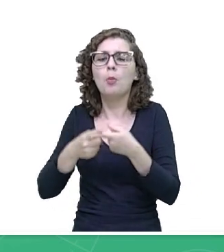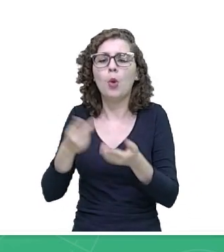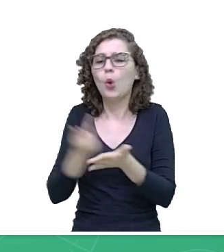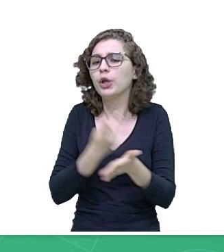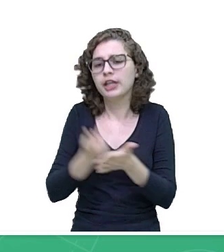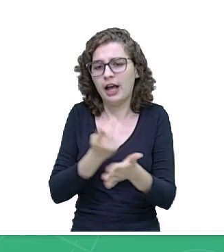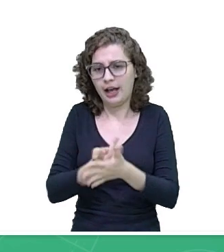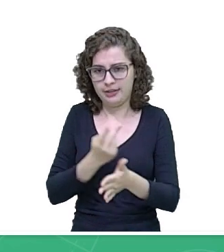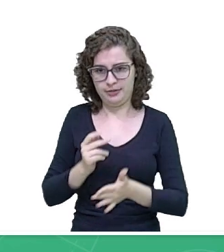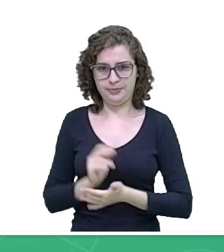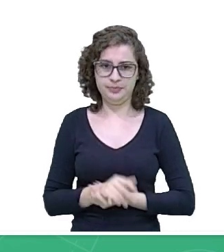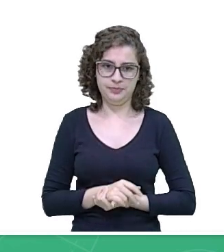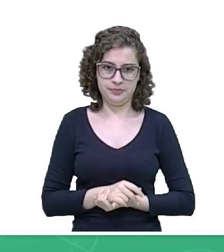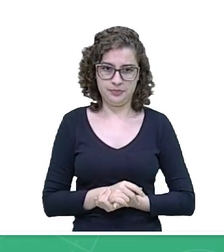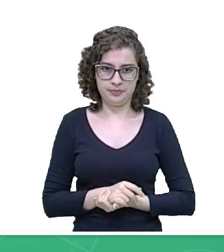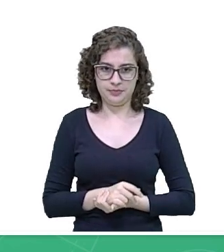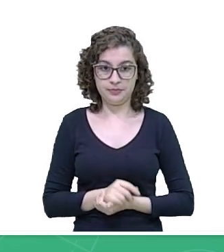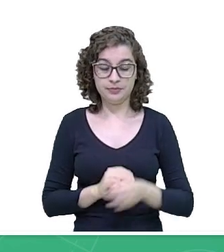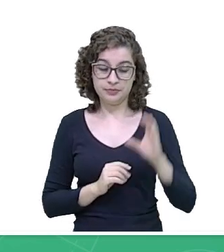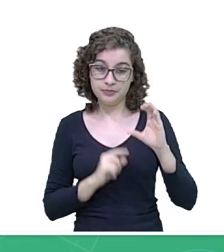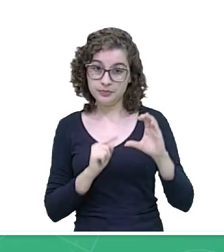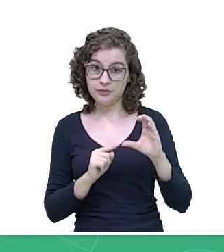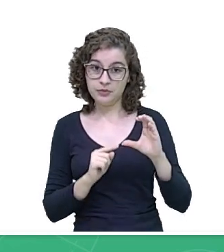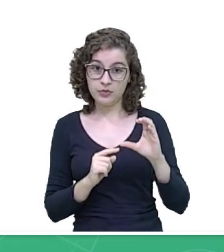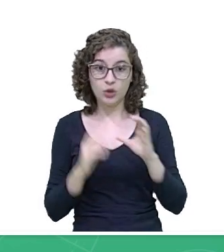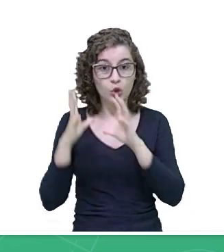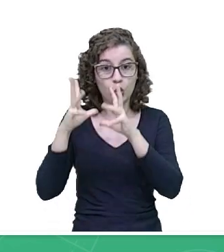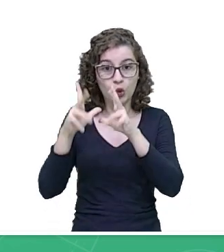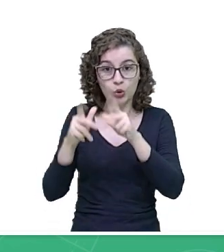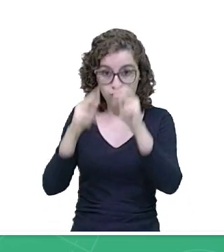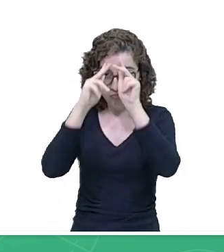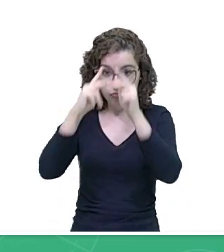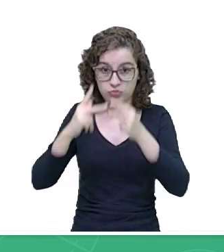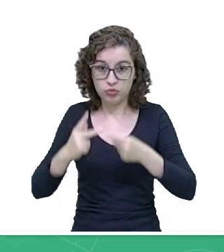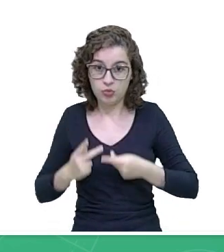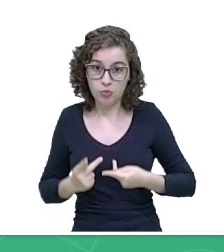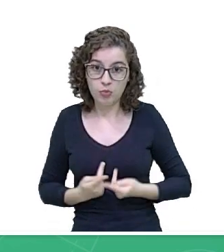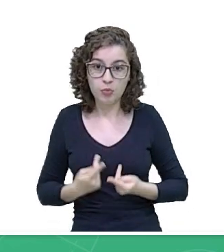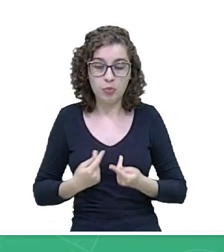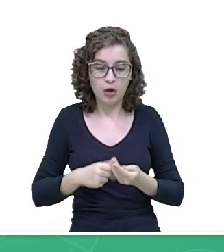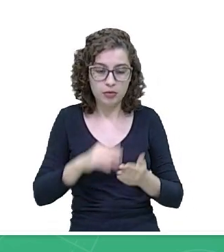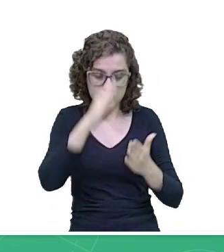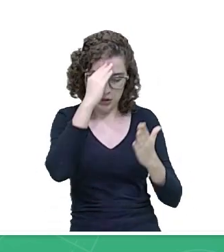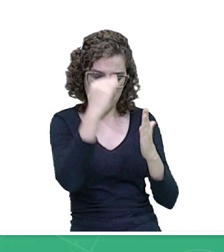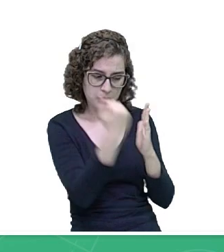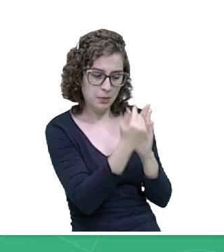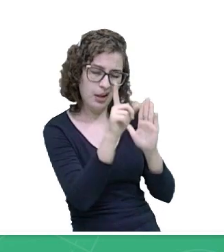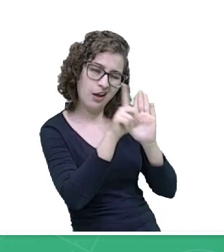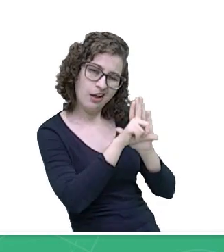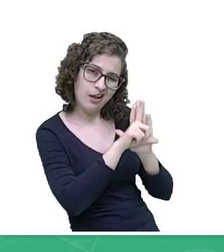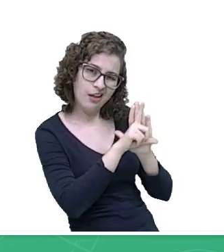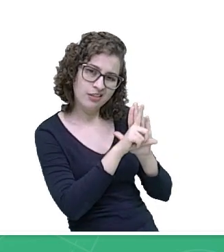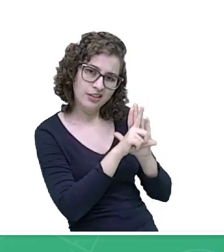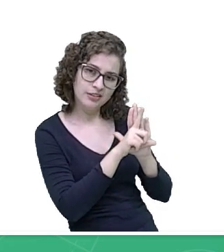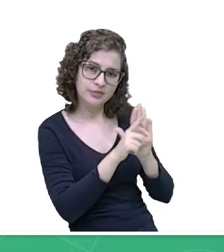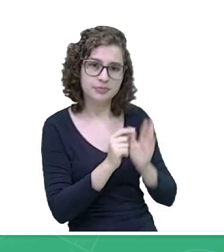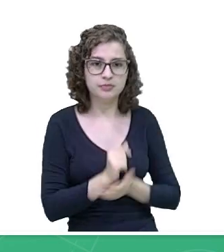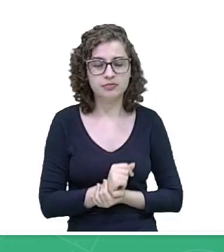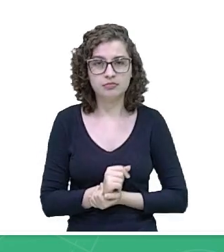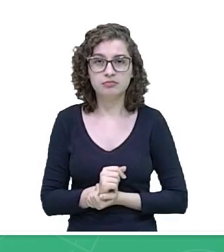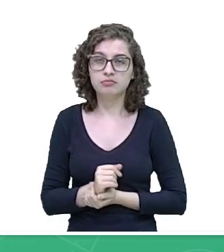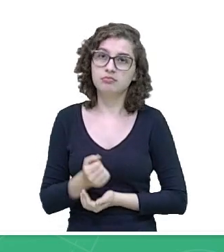estão corretas. Letra C, que todos os seres humanos cumpram as leis estabelecidas. Ok,